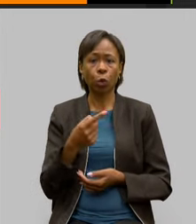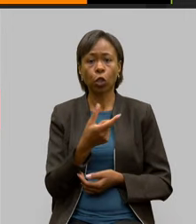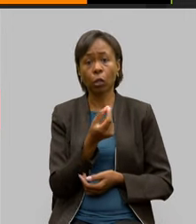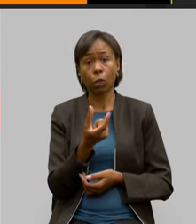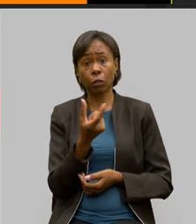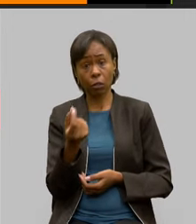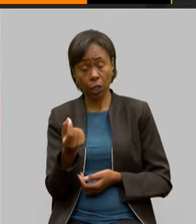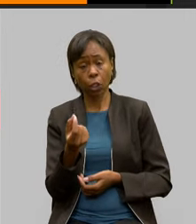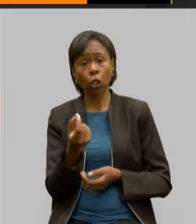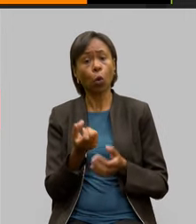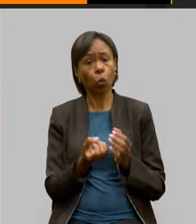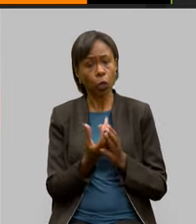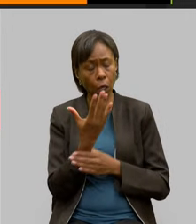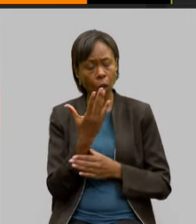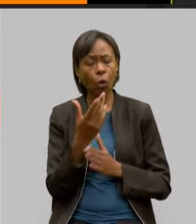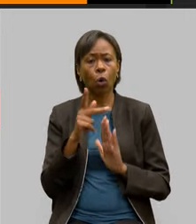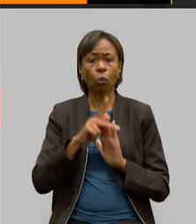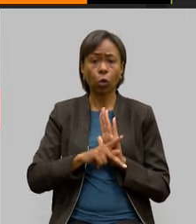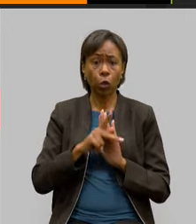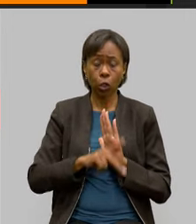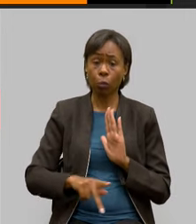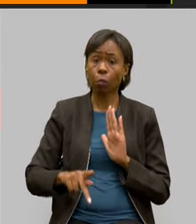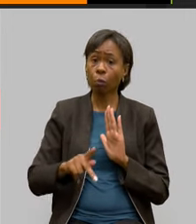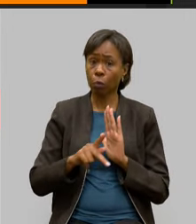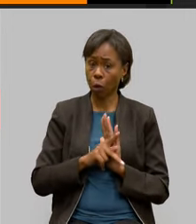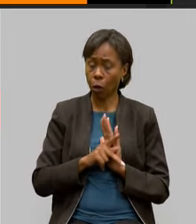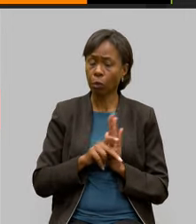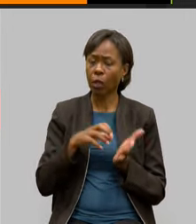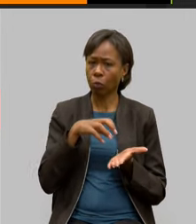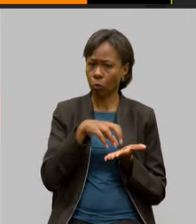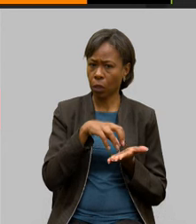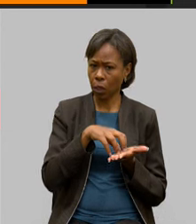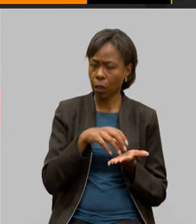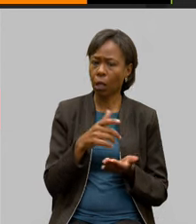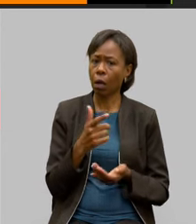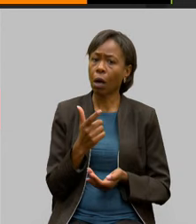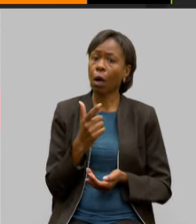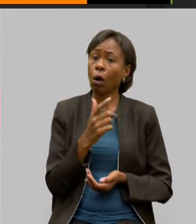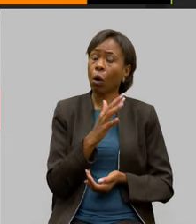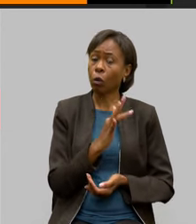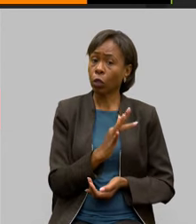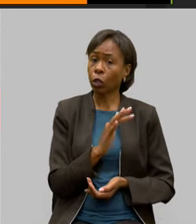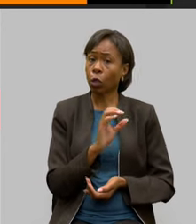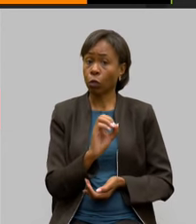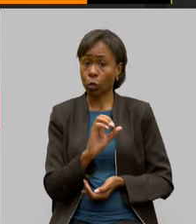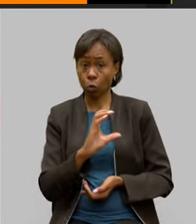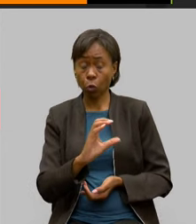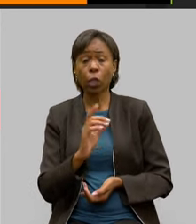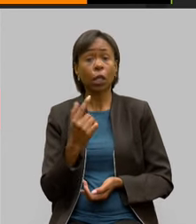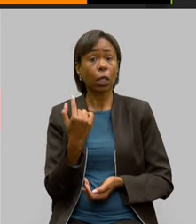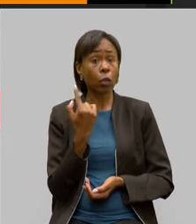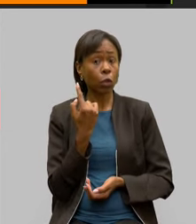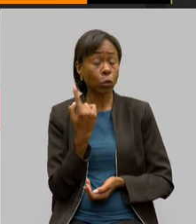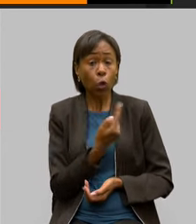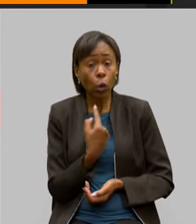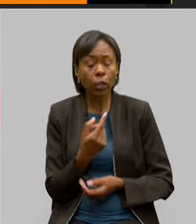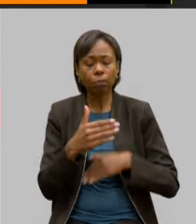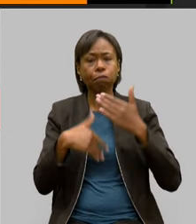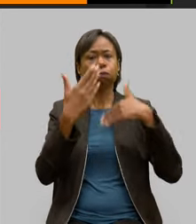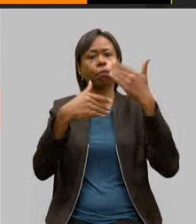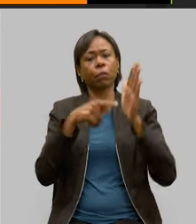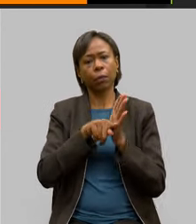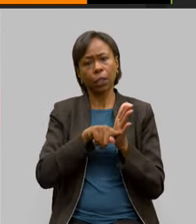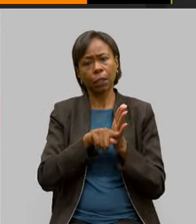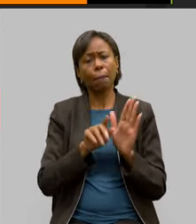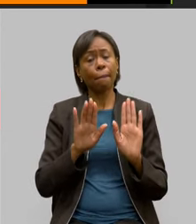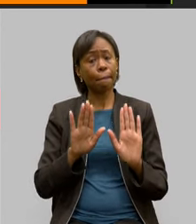um projeto aprovado na própria Fundação Osvaldo Cruz que a gente conseguiu de fato eh avançar nas nossas pesquisas Mas como eu falei